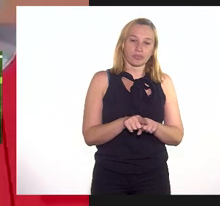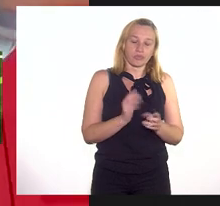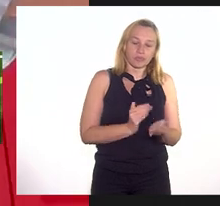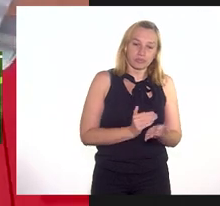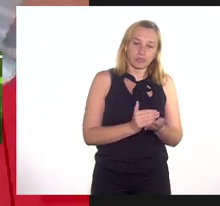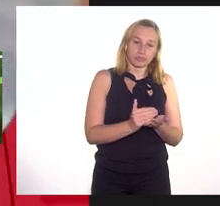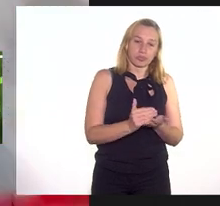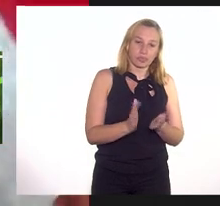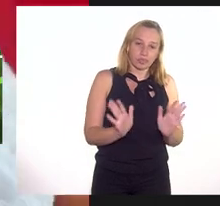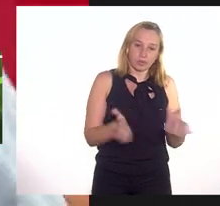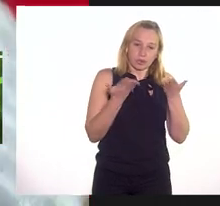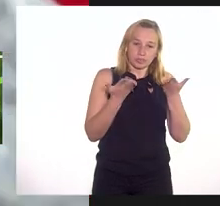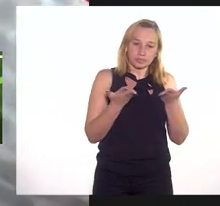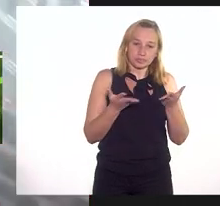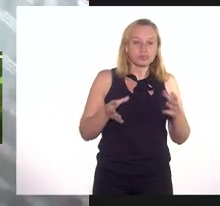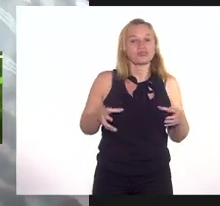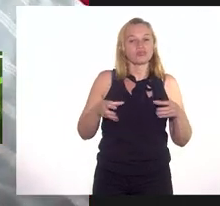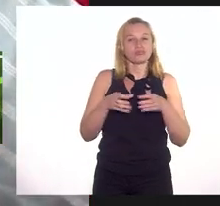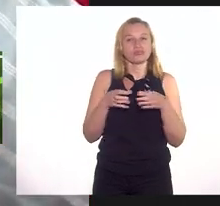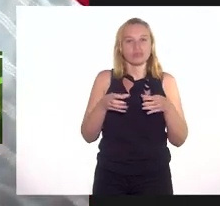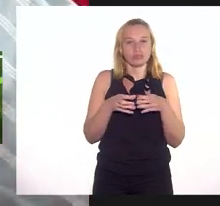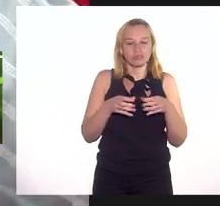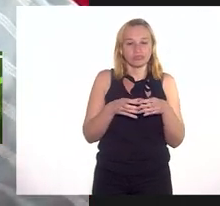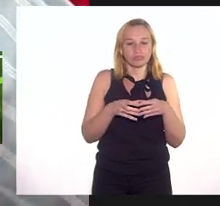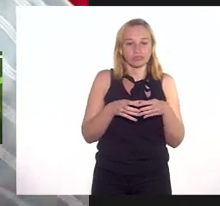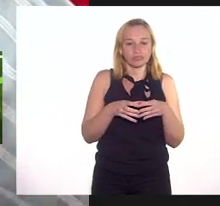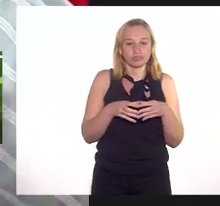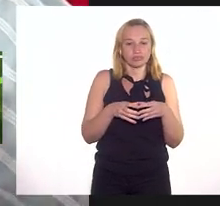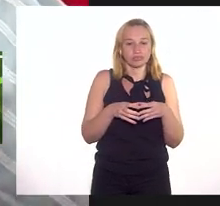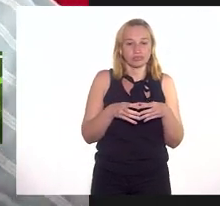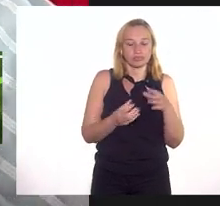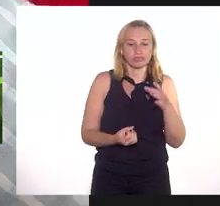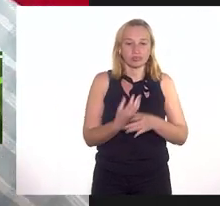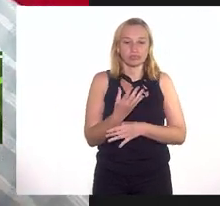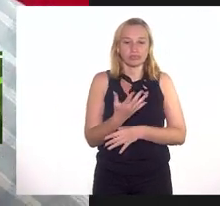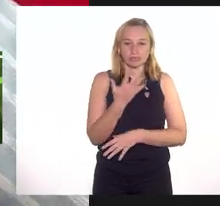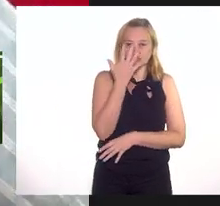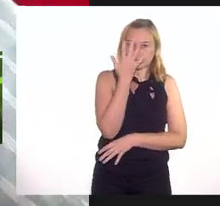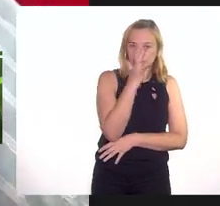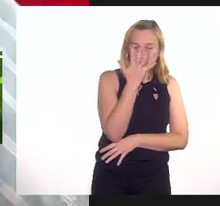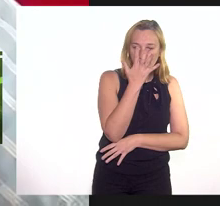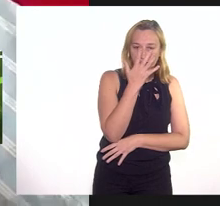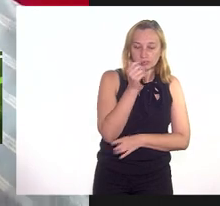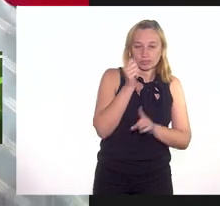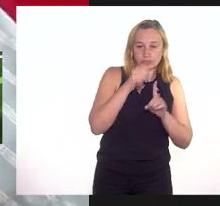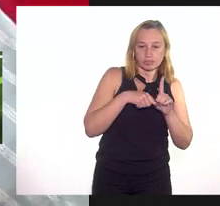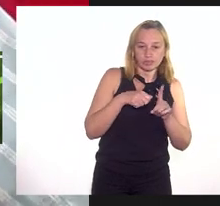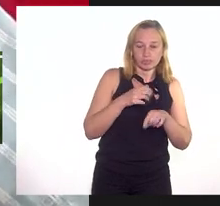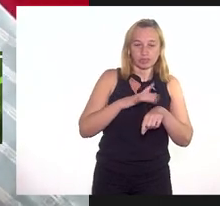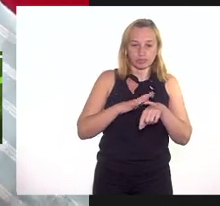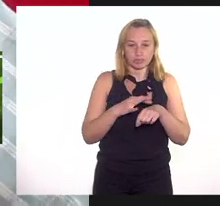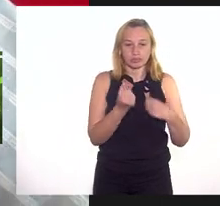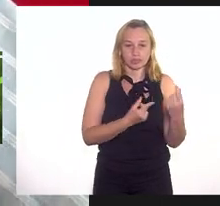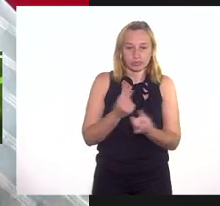iniciativa conjunta, assim, né, e criado em fevereiro, né, que é o mês das doenças raras de 2018, e